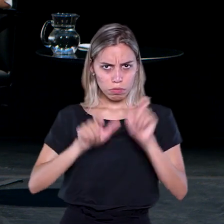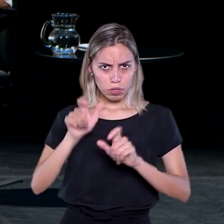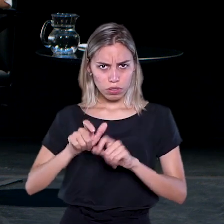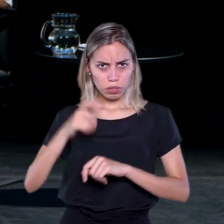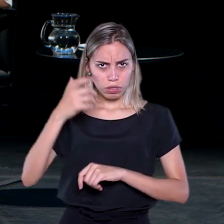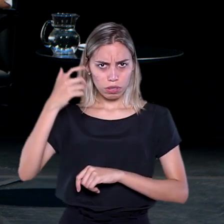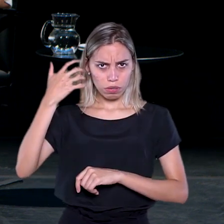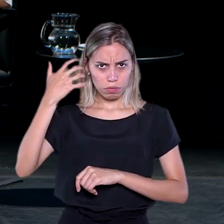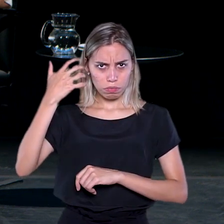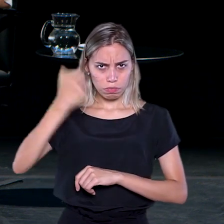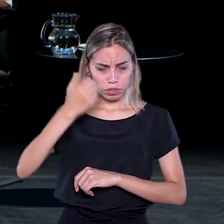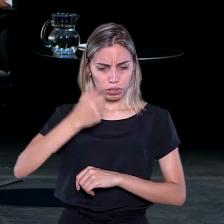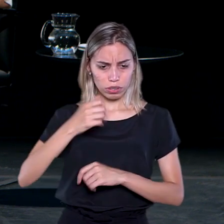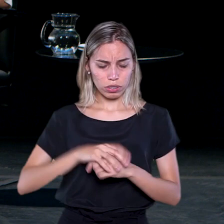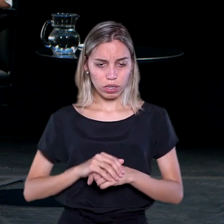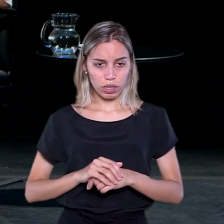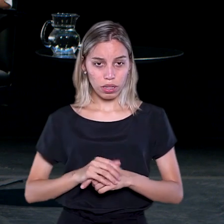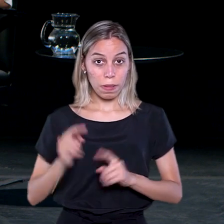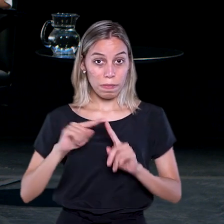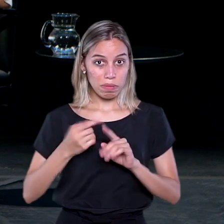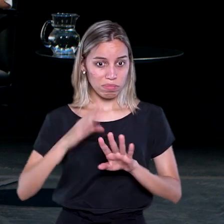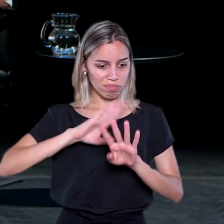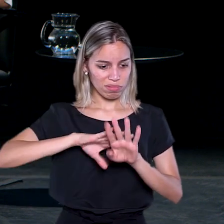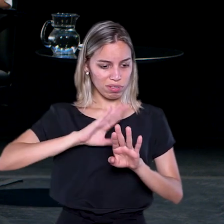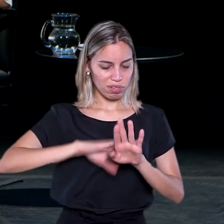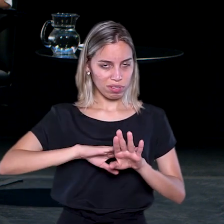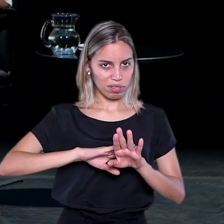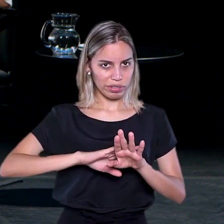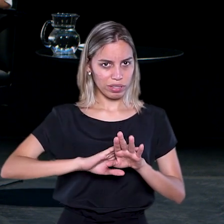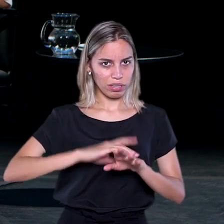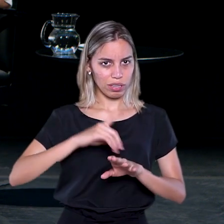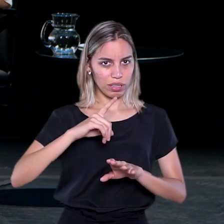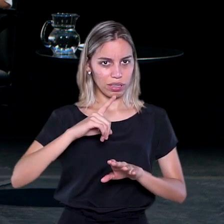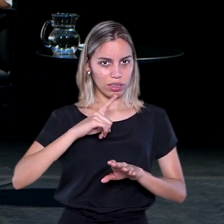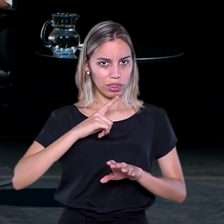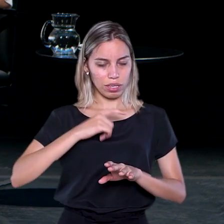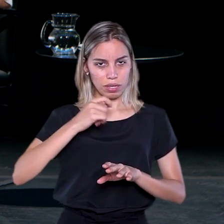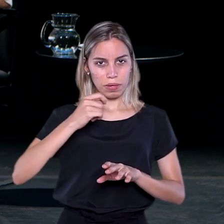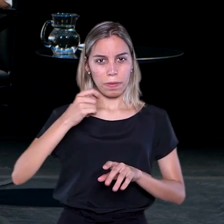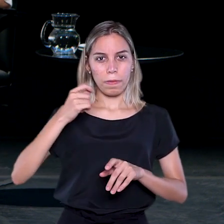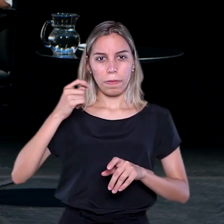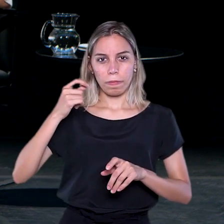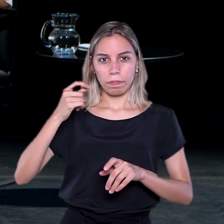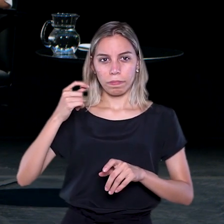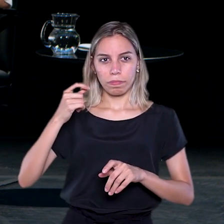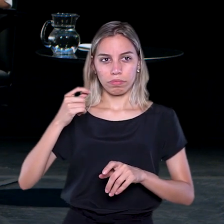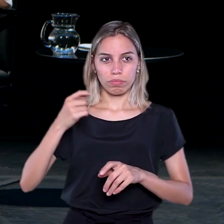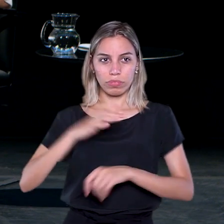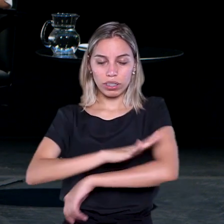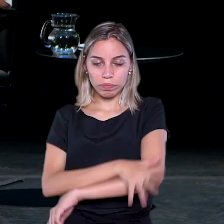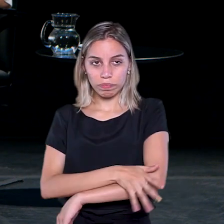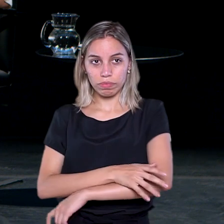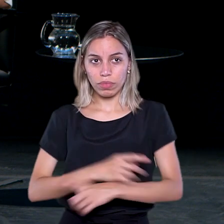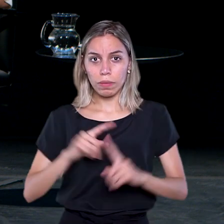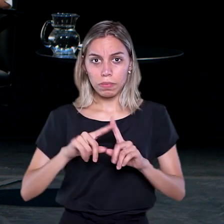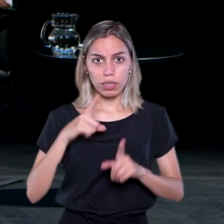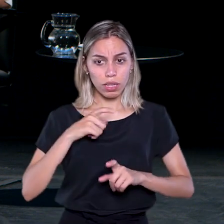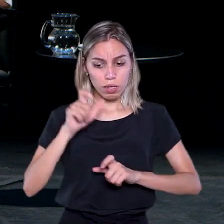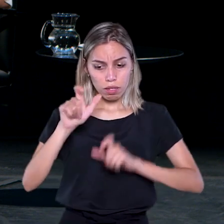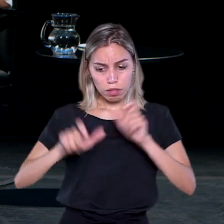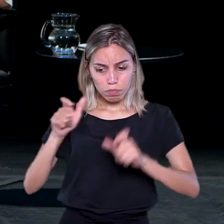declare que é racista, mas que tem uma crença na supremacia branca mesmo, e tem a branquitude crítica, que, pelo menos publicamente,